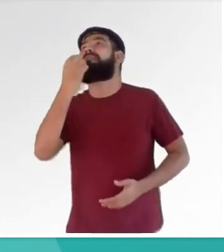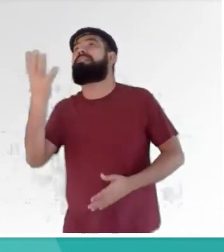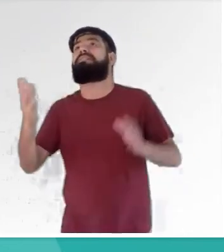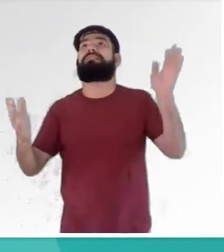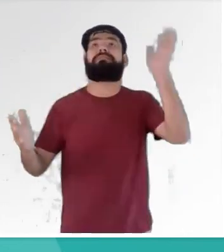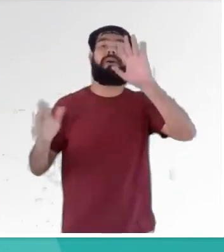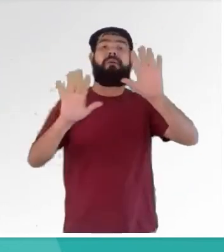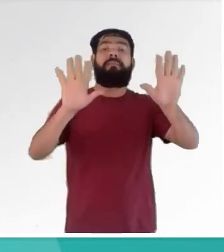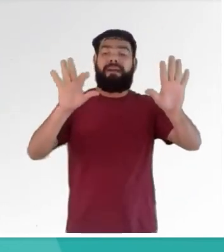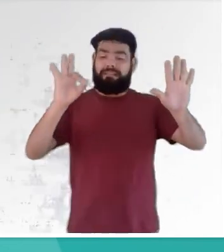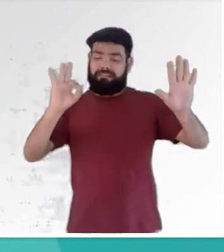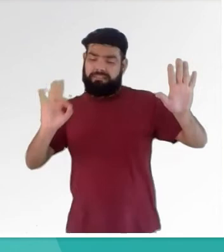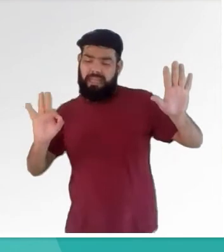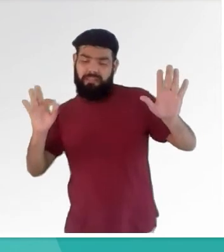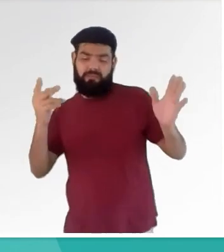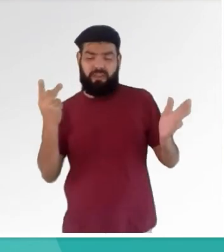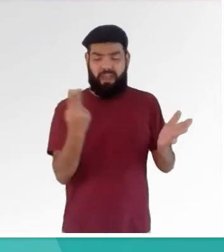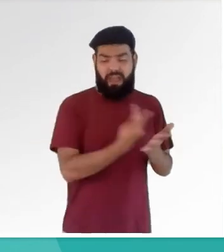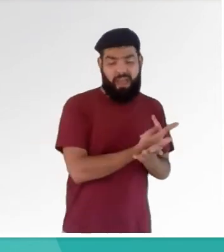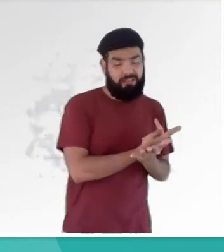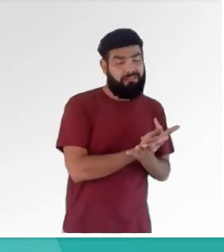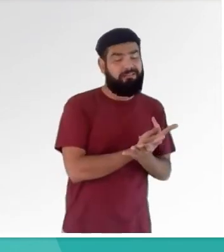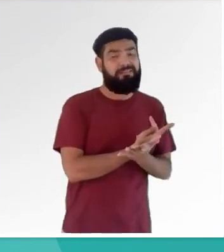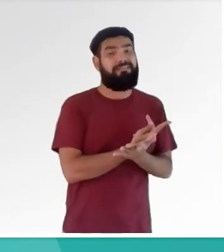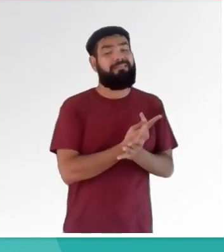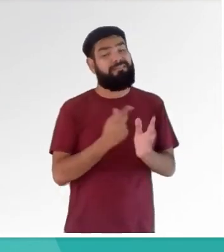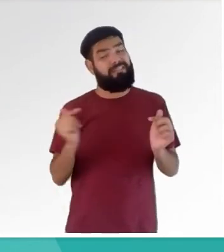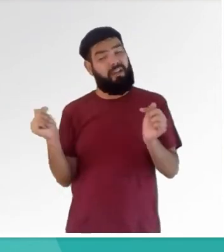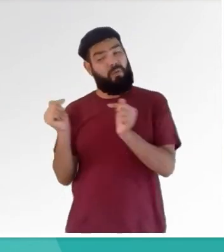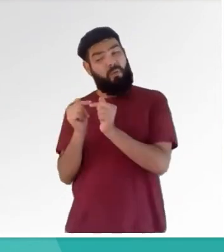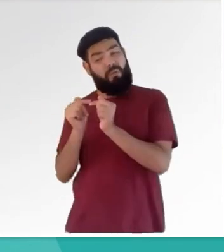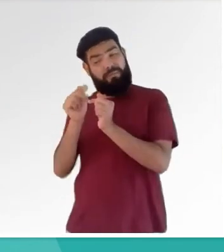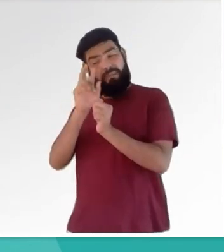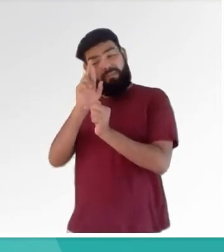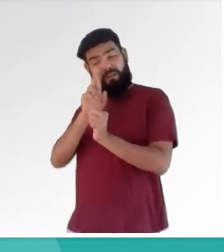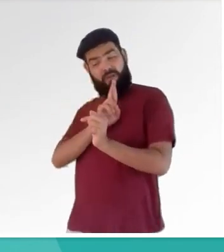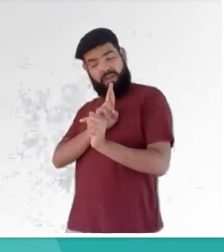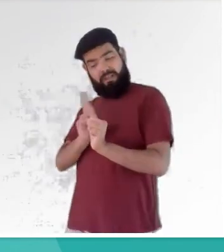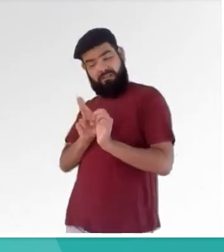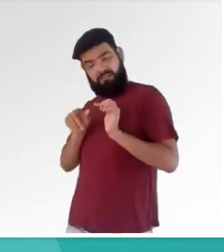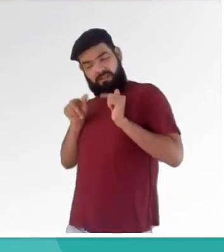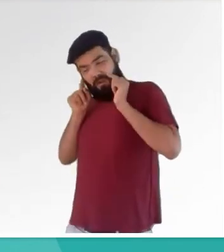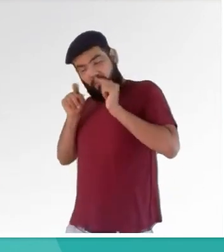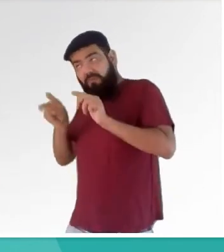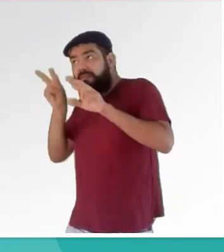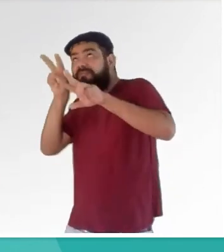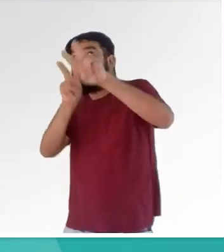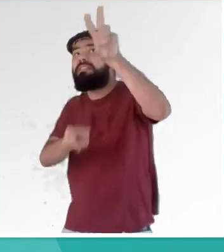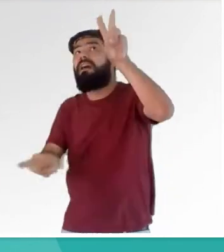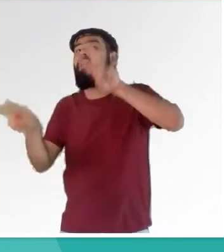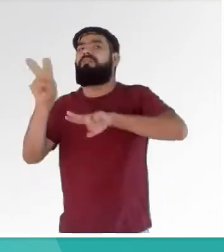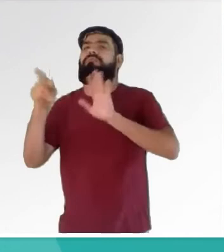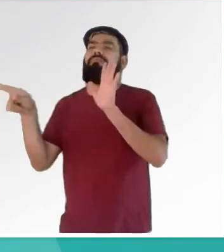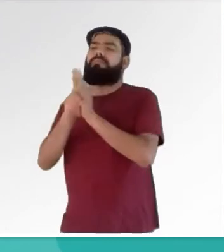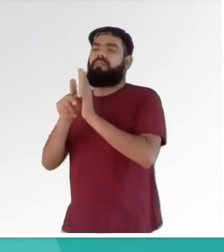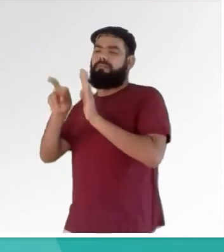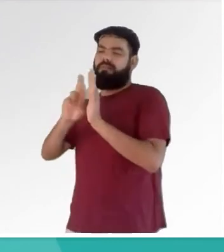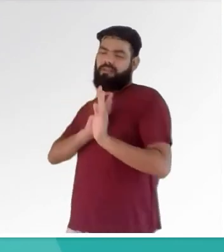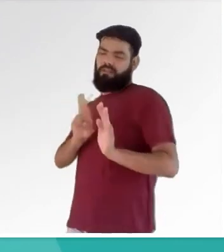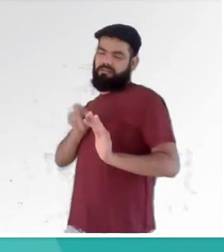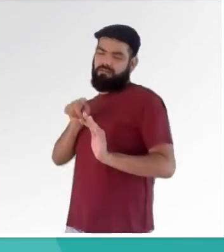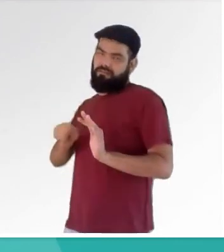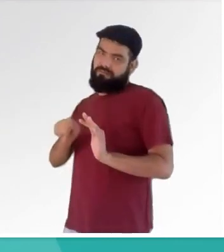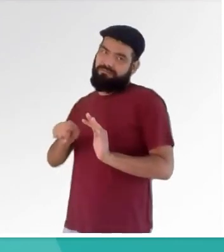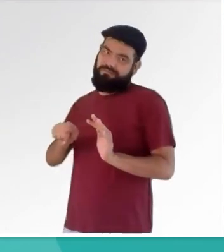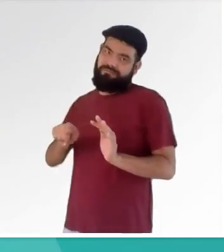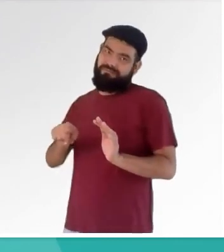o errado aqui, ela está ligada de acordo com a cosmovisão, ou seja, de